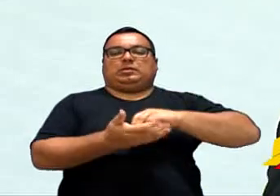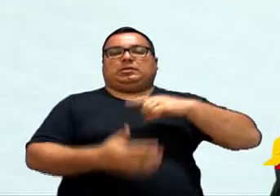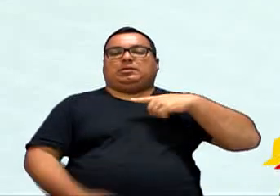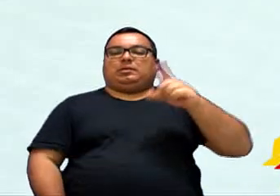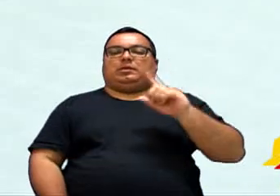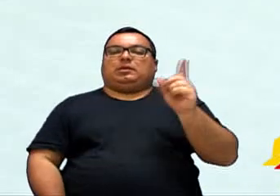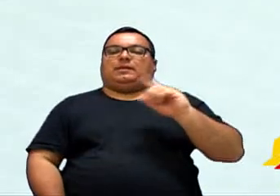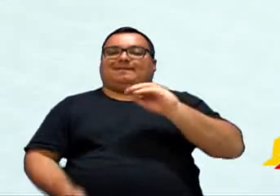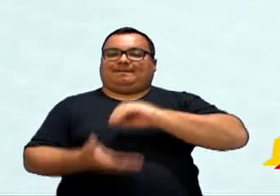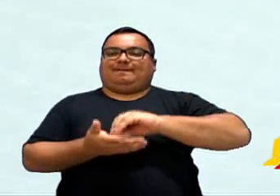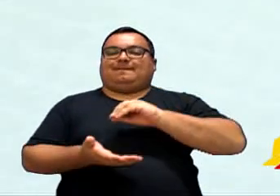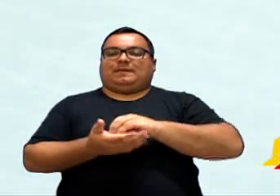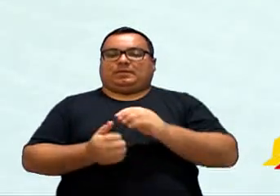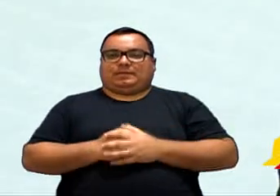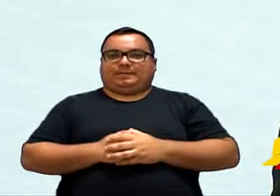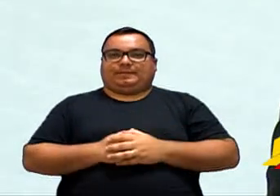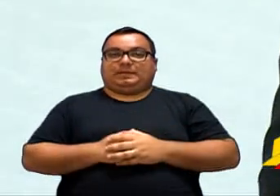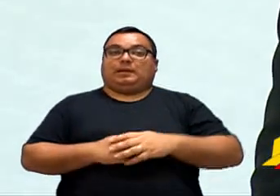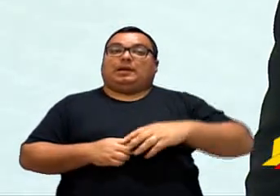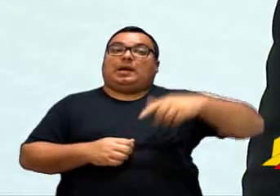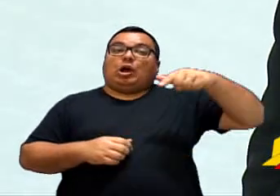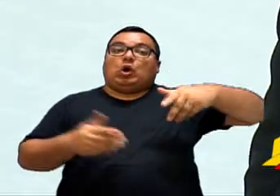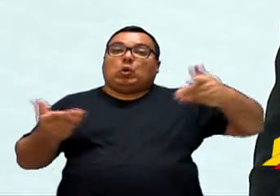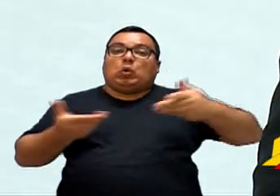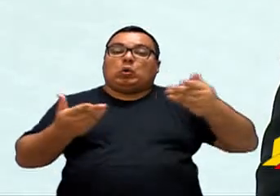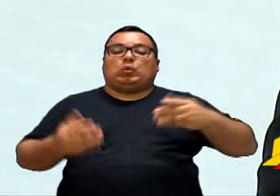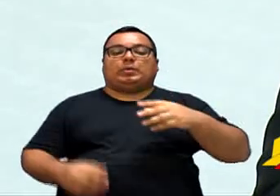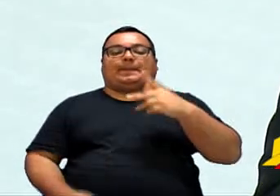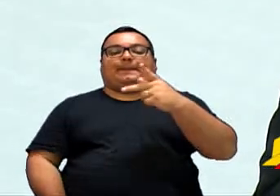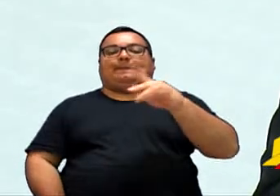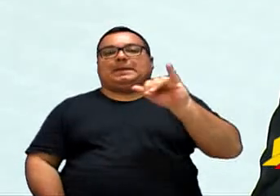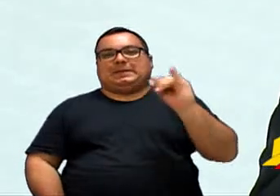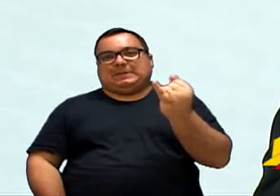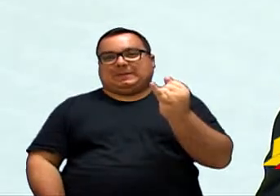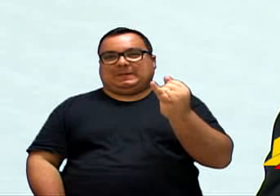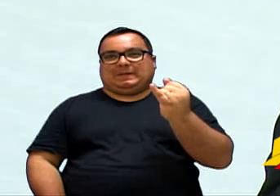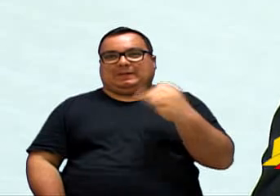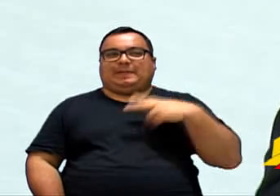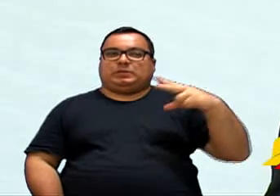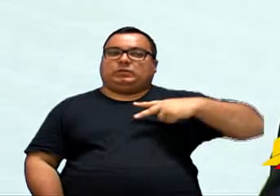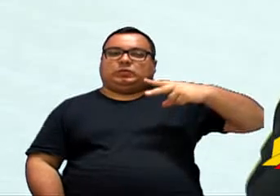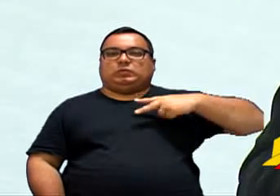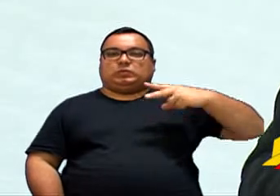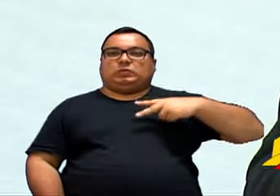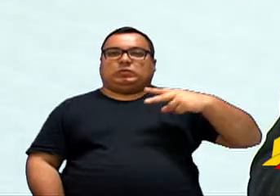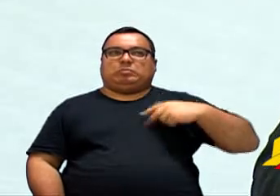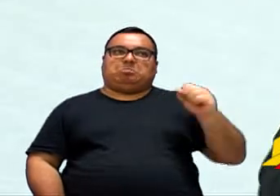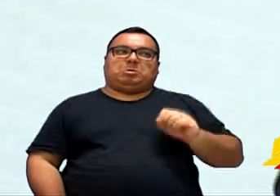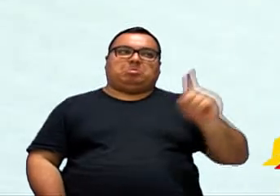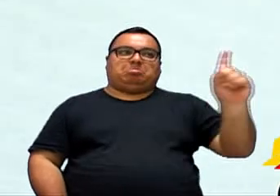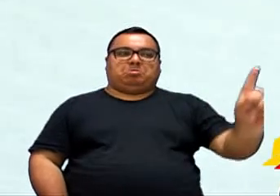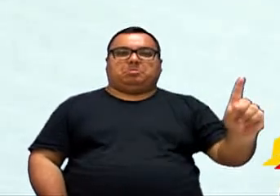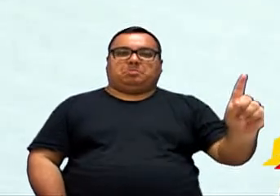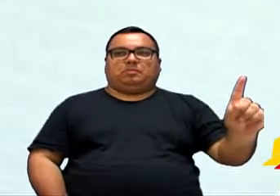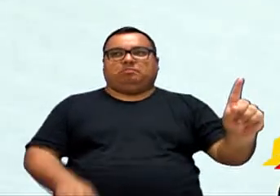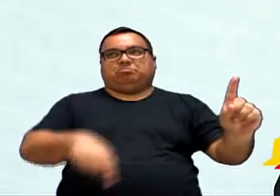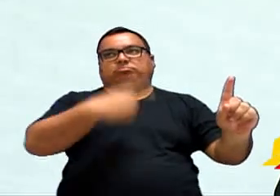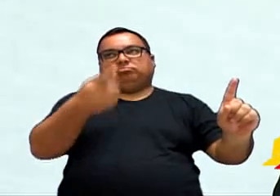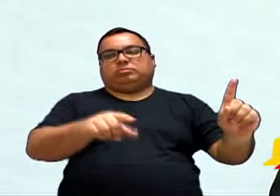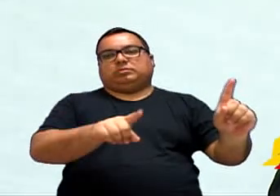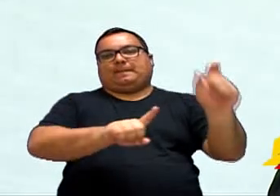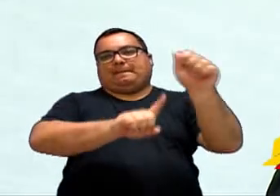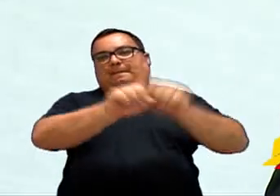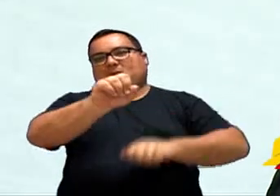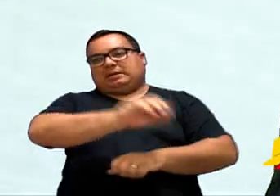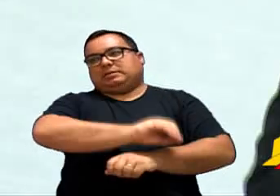remanejamento, mas o médico PJ, especialista em ginecologia, ele pode um mês, de repente, ele mudar, ir para